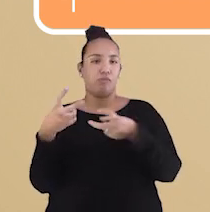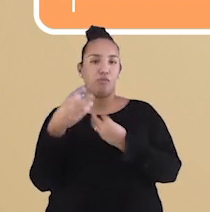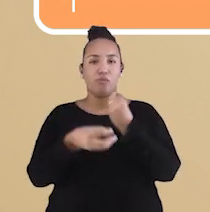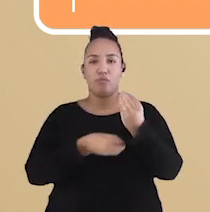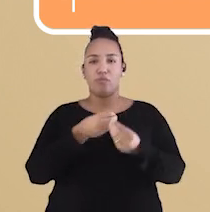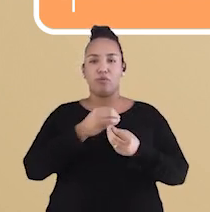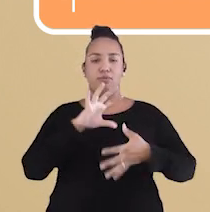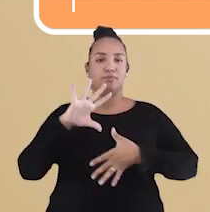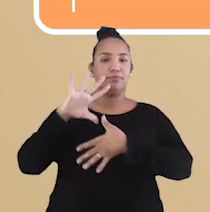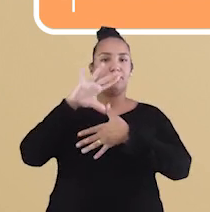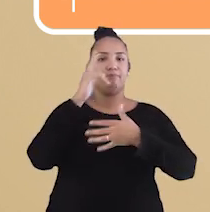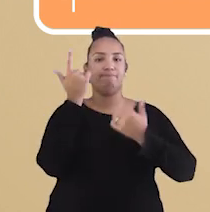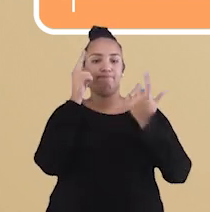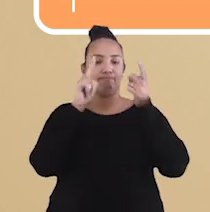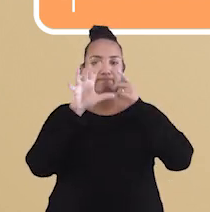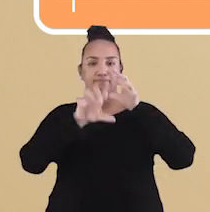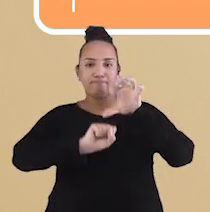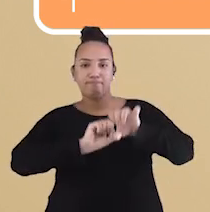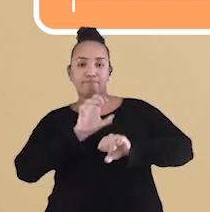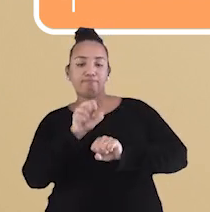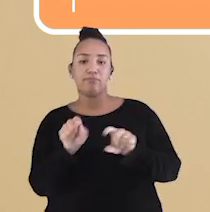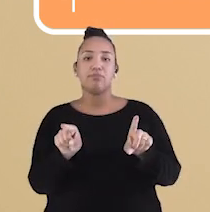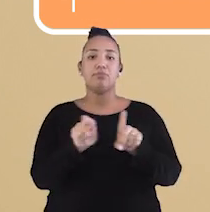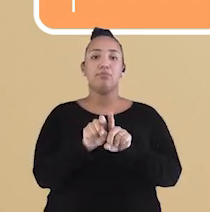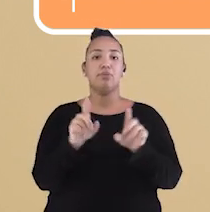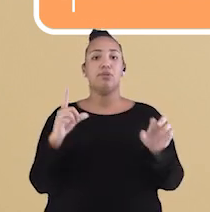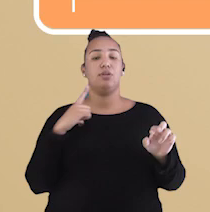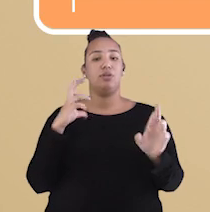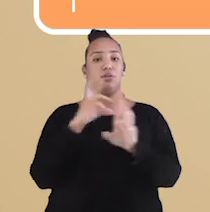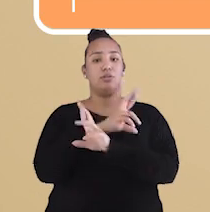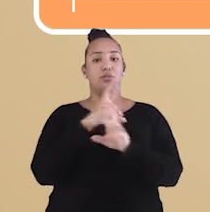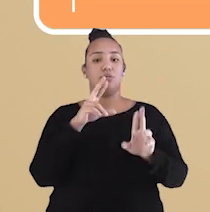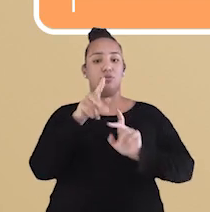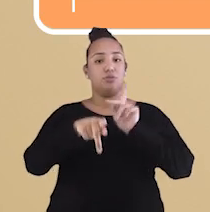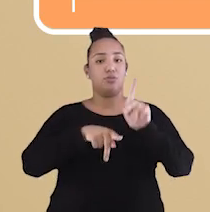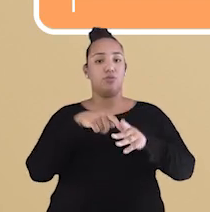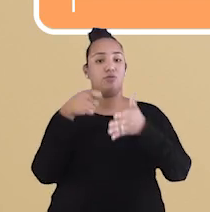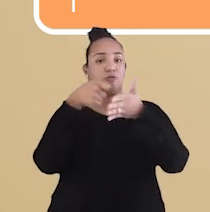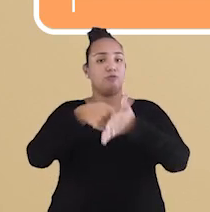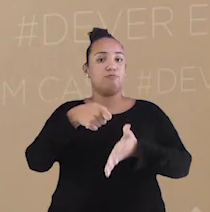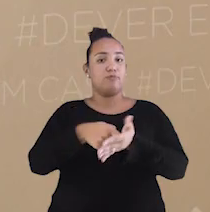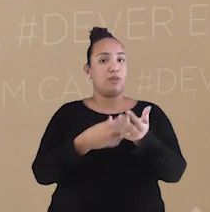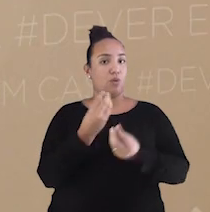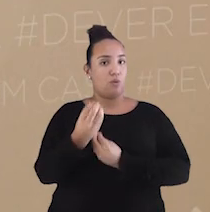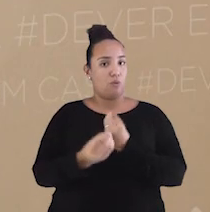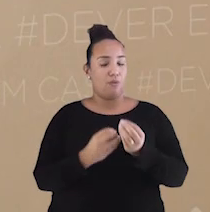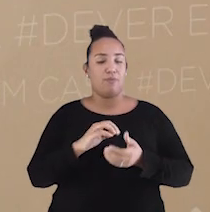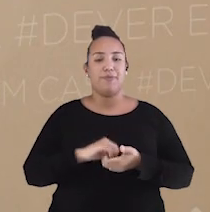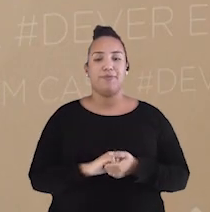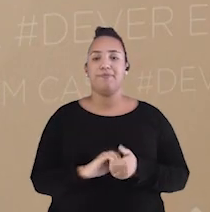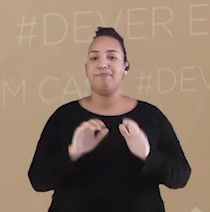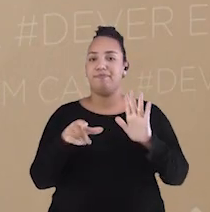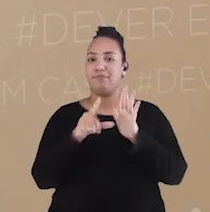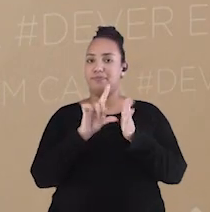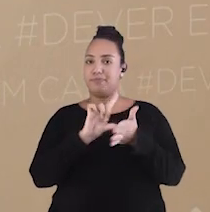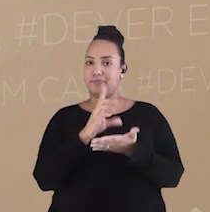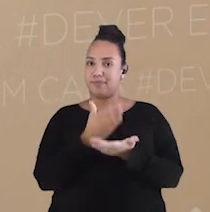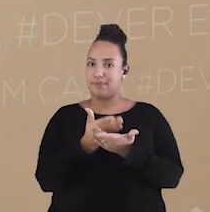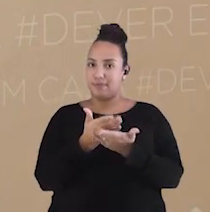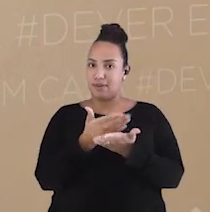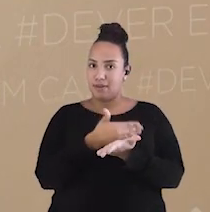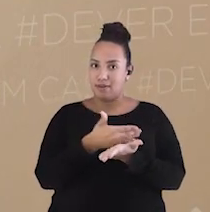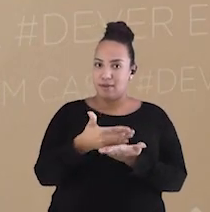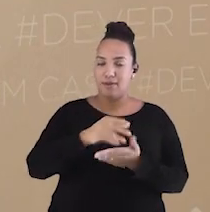conquista da América e relacionar as formas de resistência dos povos ameríndios. Antes de começarmos nossa aula,